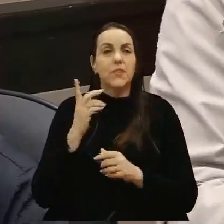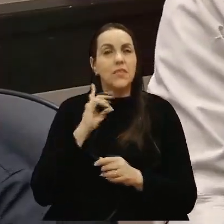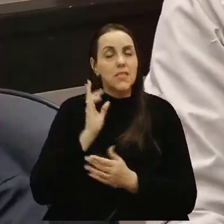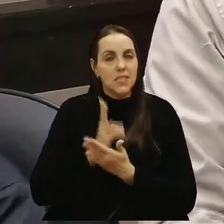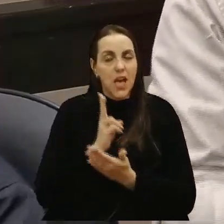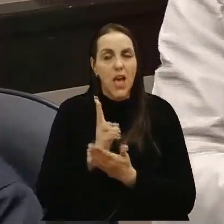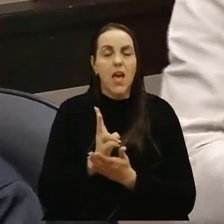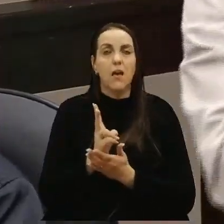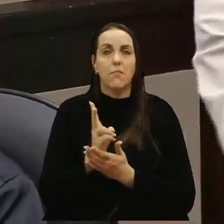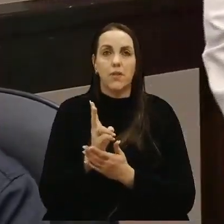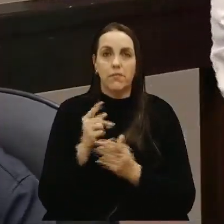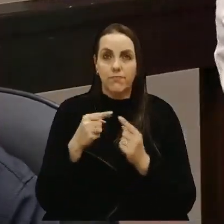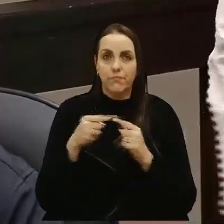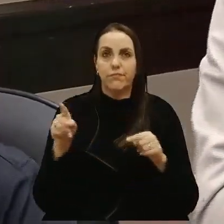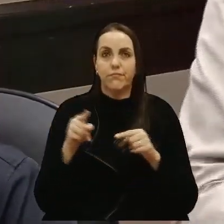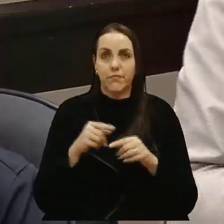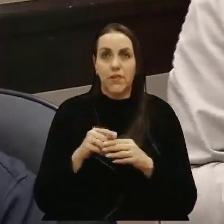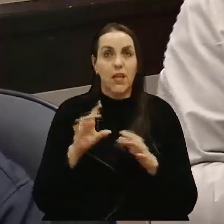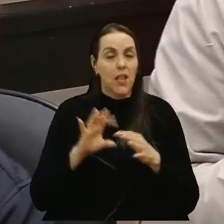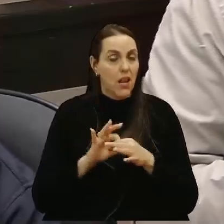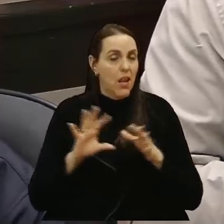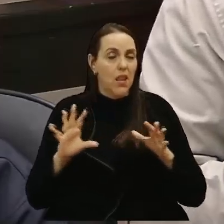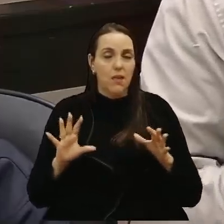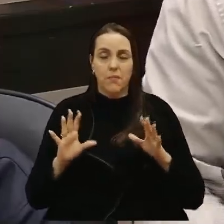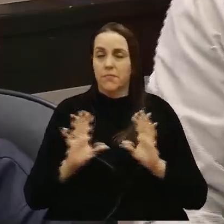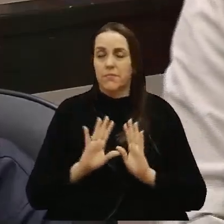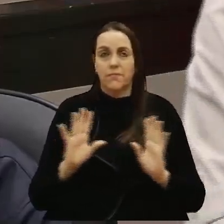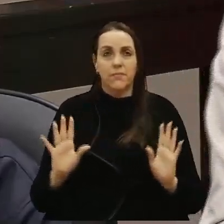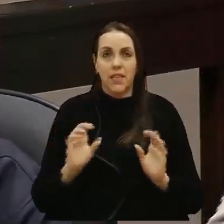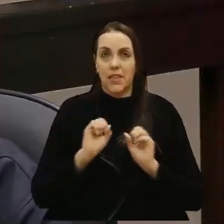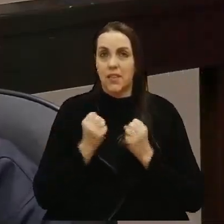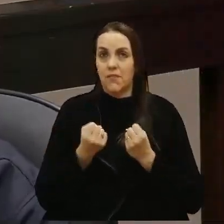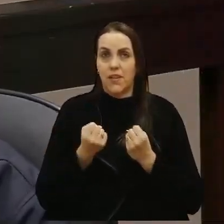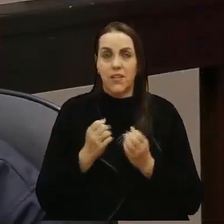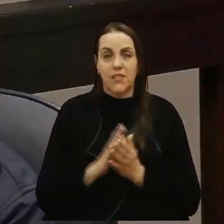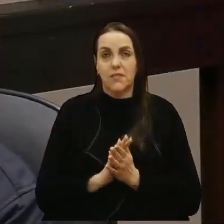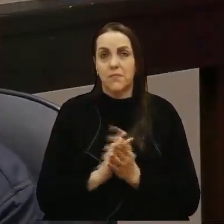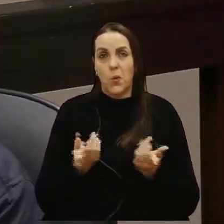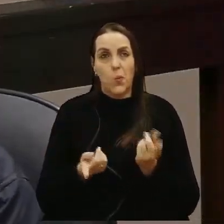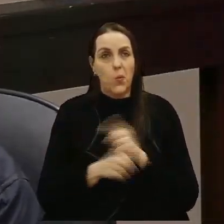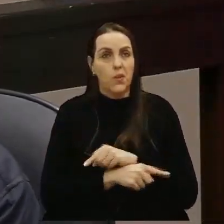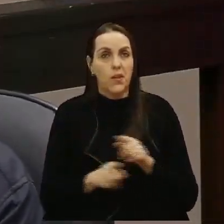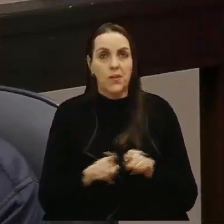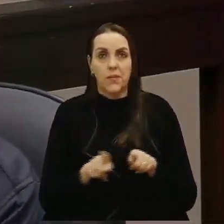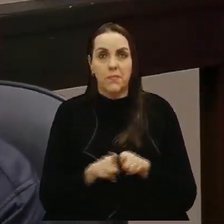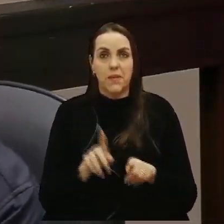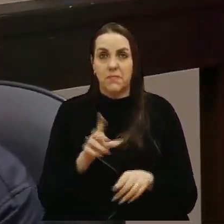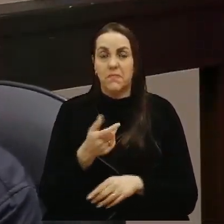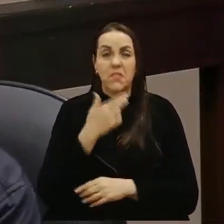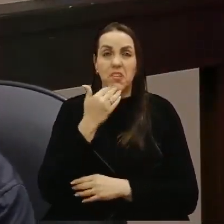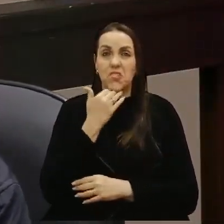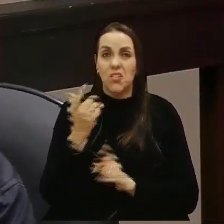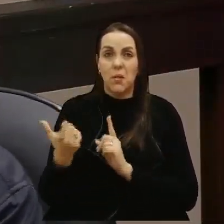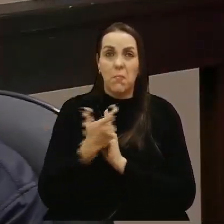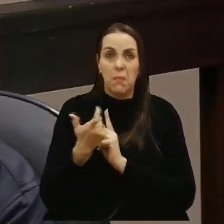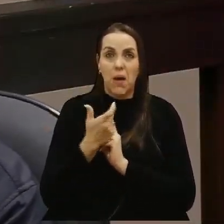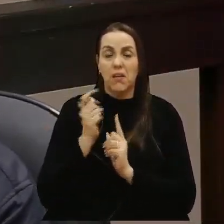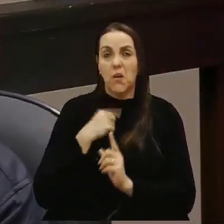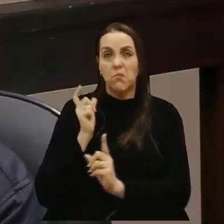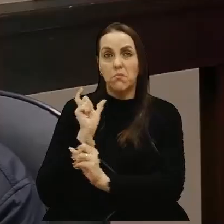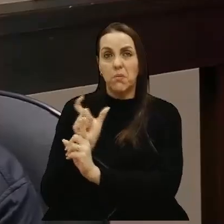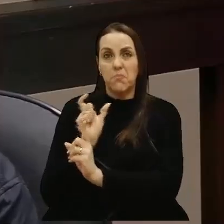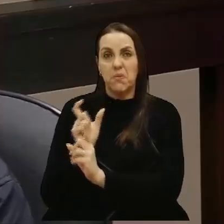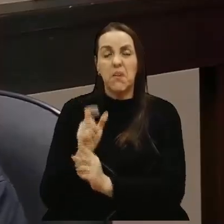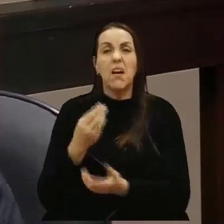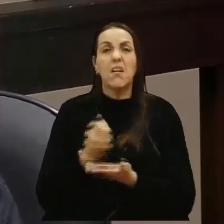contraponto. E o ampla defesa e o contraditório é o que vale hoje. E não adianta, vereadora Estela, a senhora me ofender. Se eu ofendo a senhora, chama a senhora de